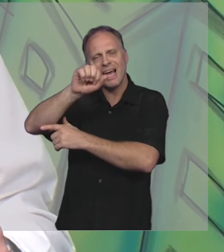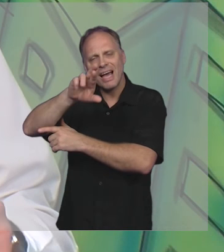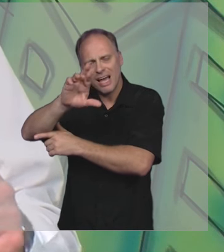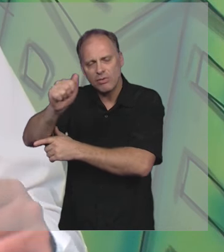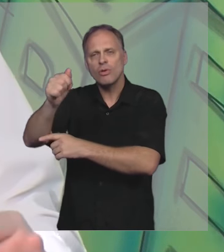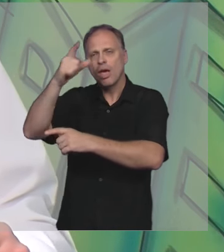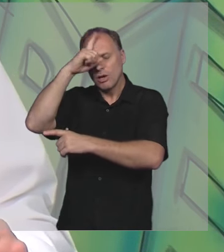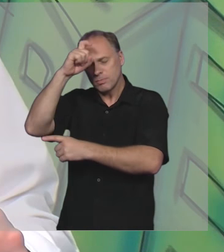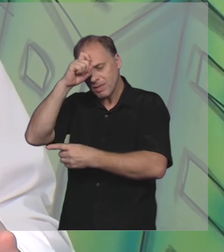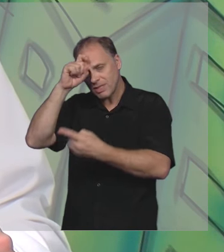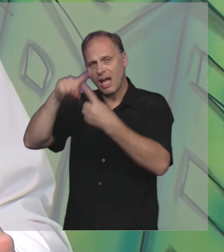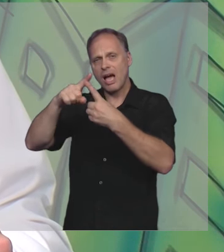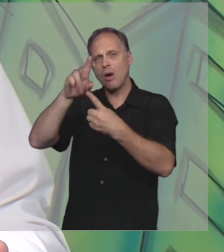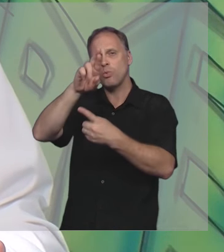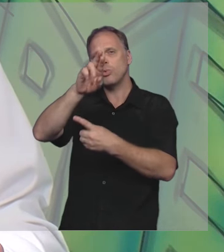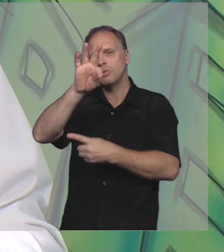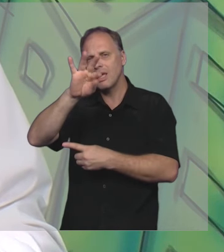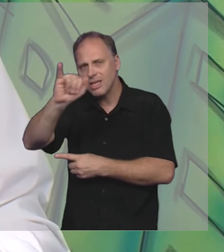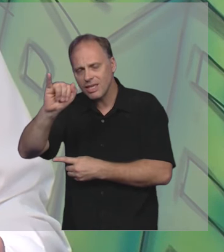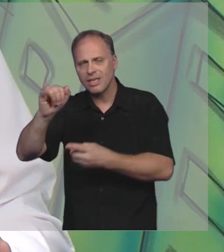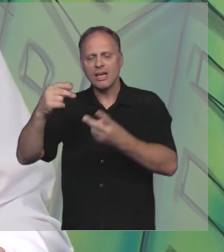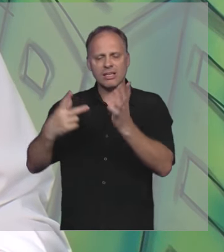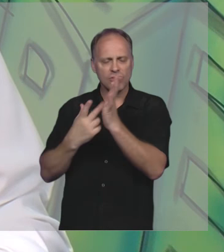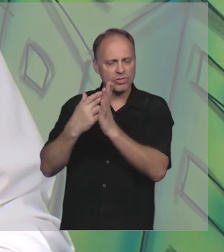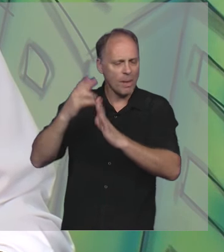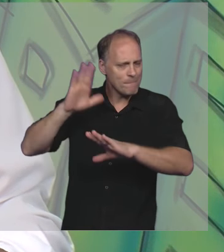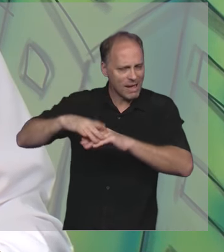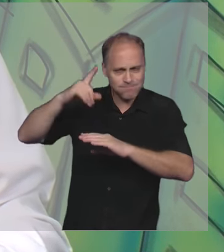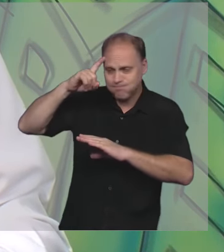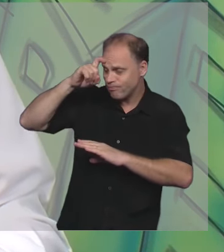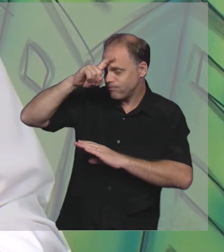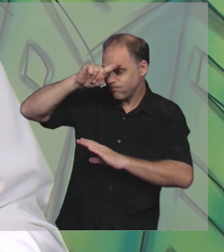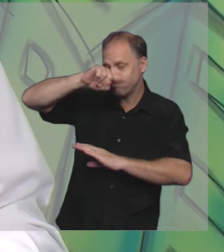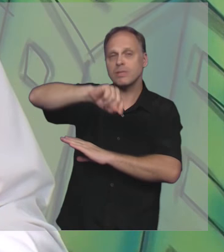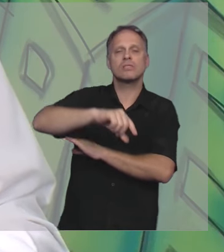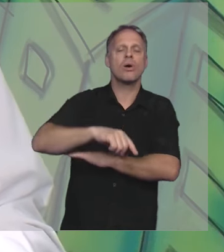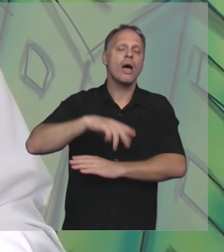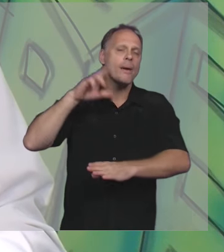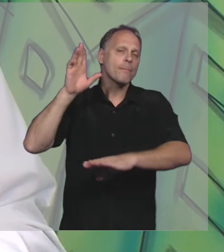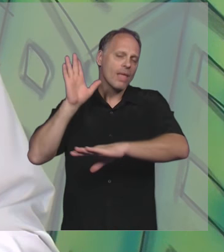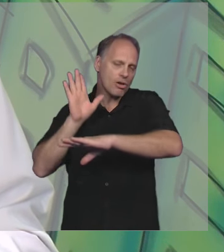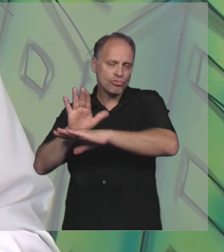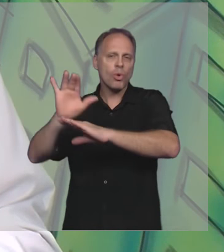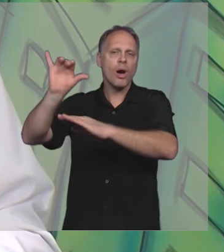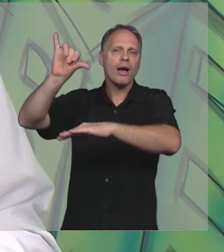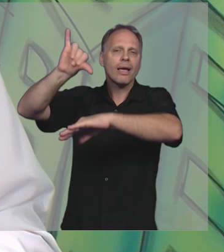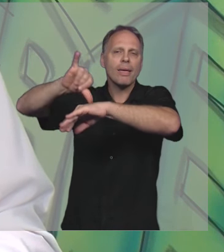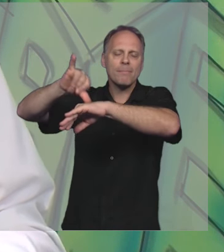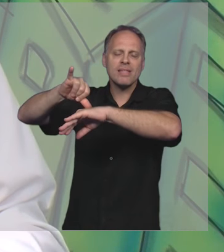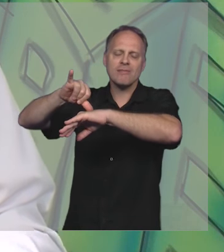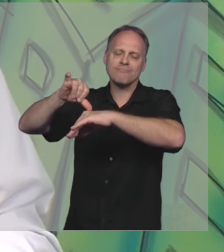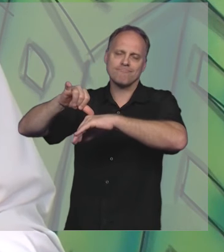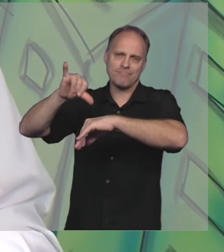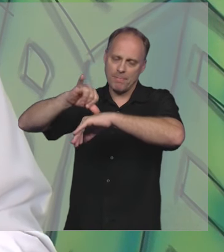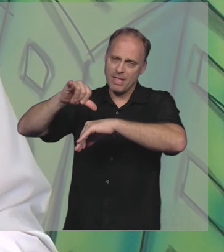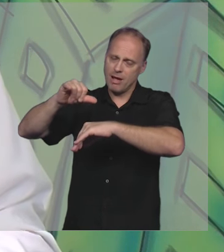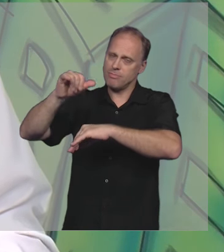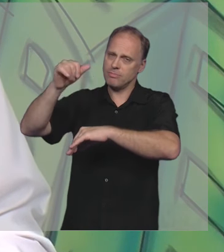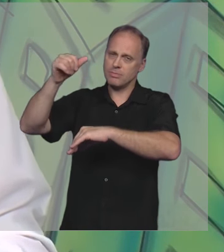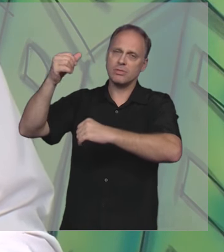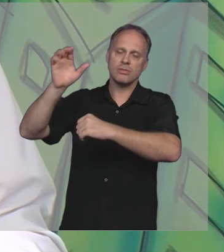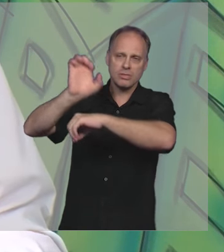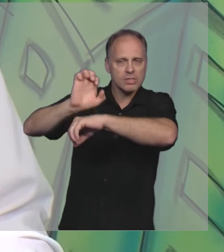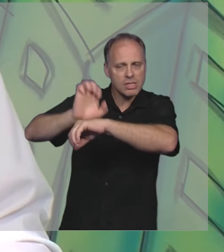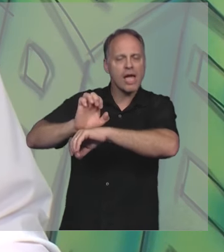é a UTI, a cirurgia mais complexa, ela acabou favorecendo as capitais